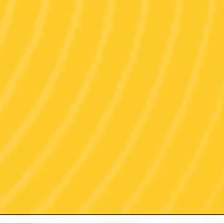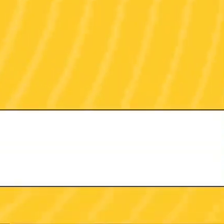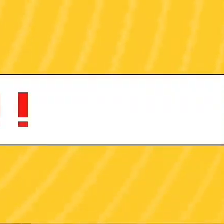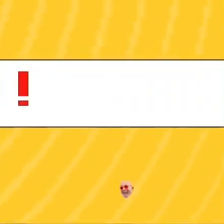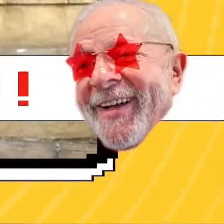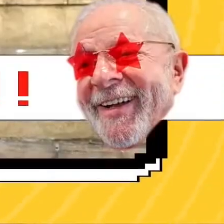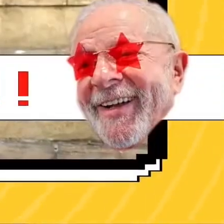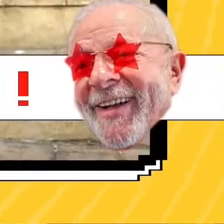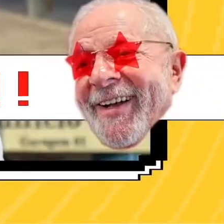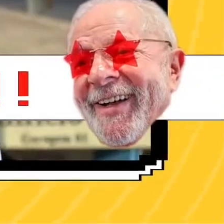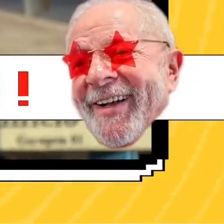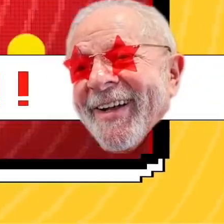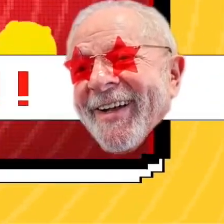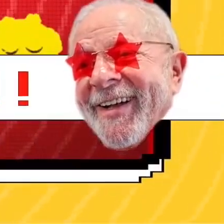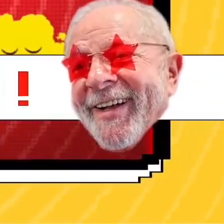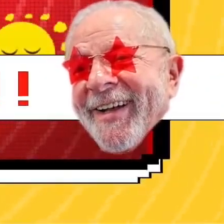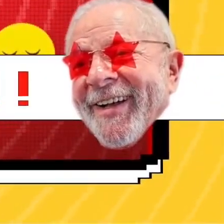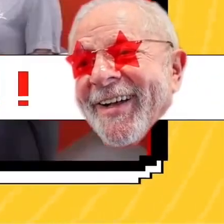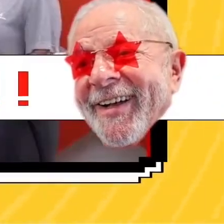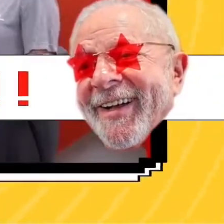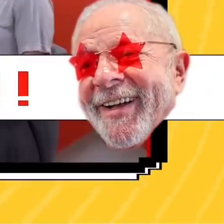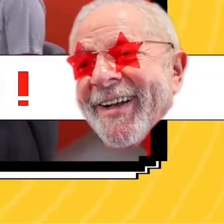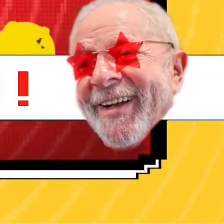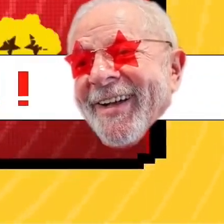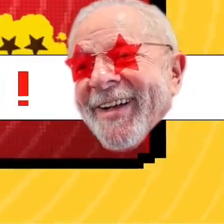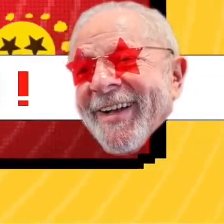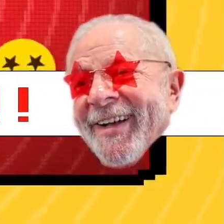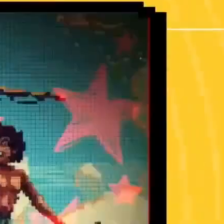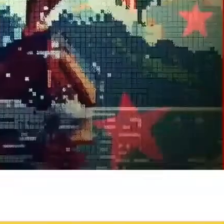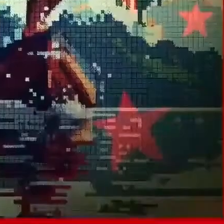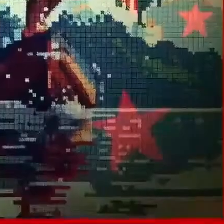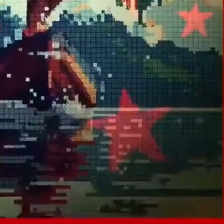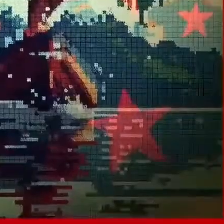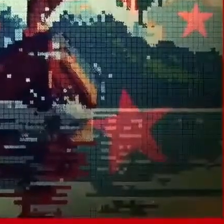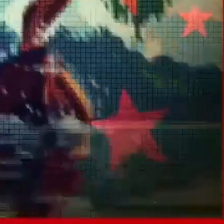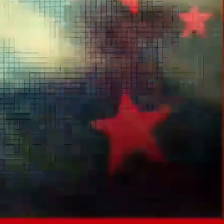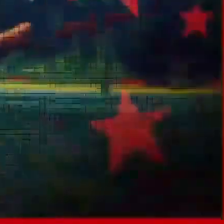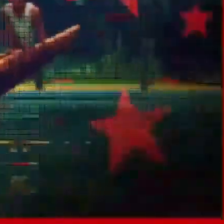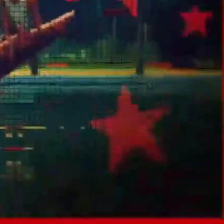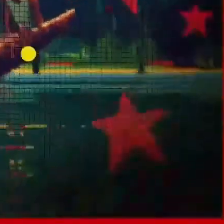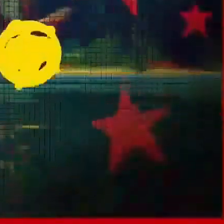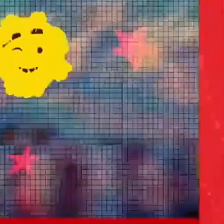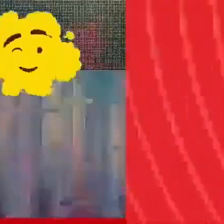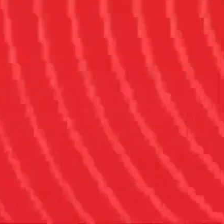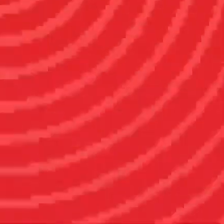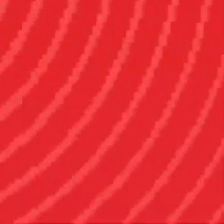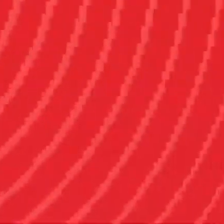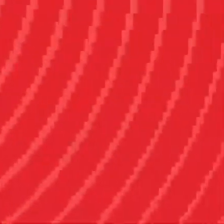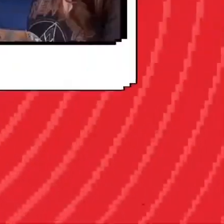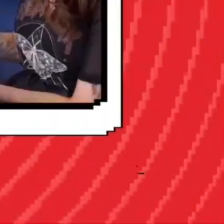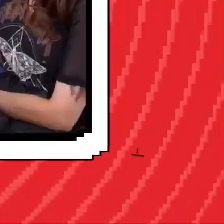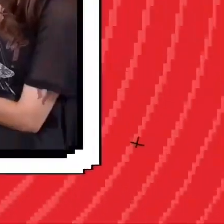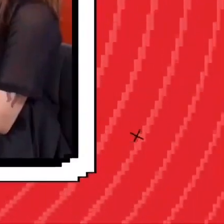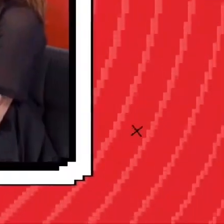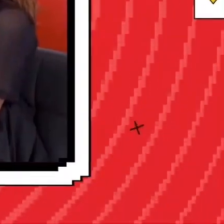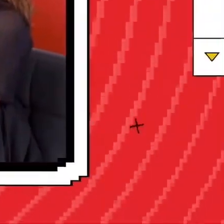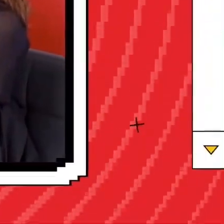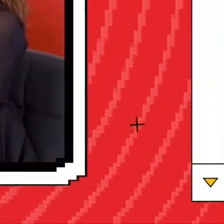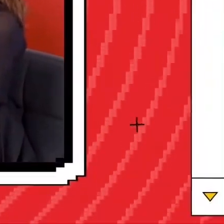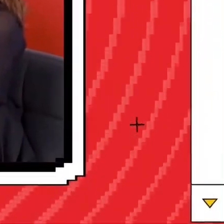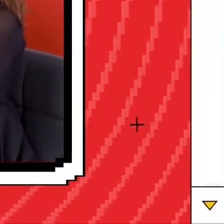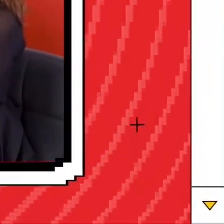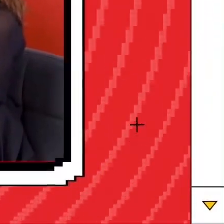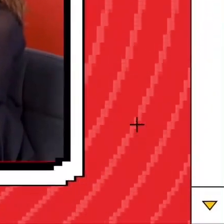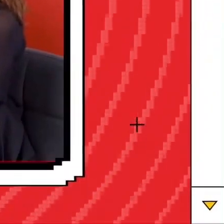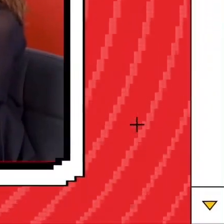Vem aí, o programa que vai agitar a TV PT. Pode tremer! O videocast pra galera que